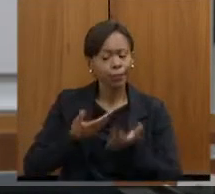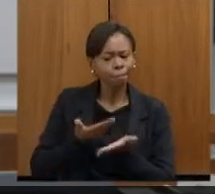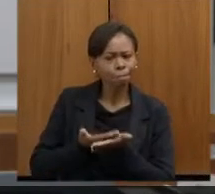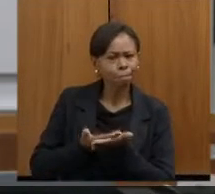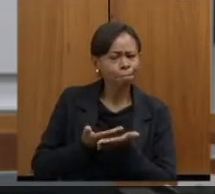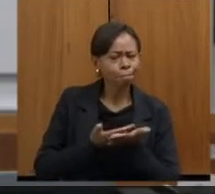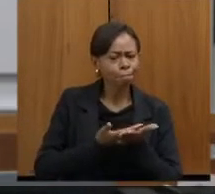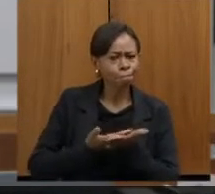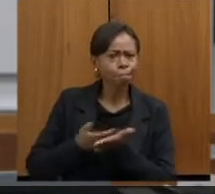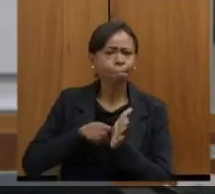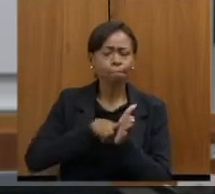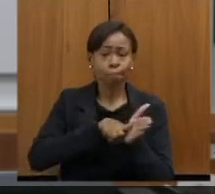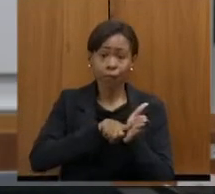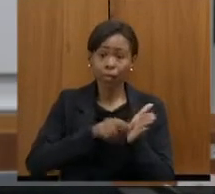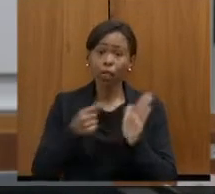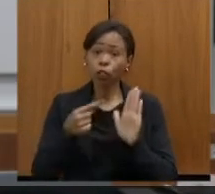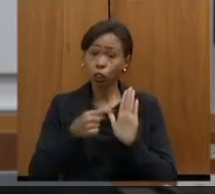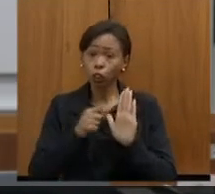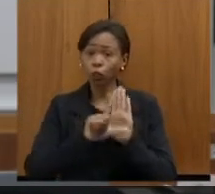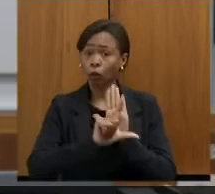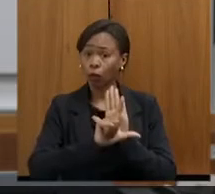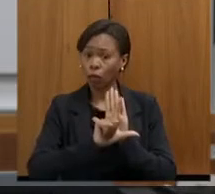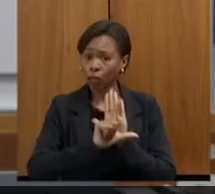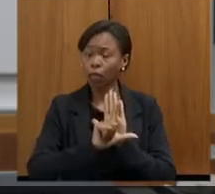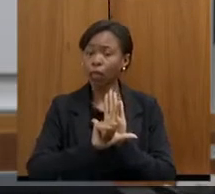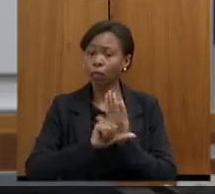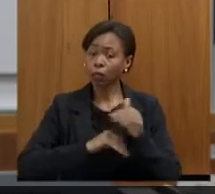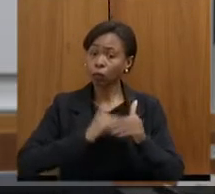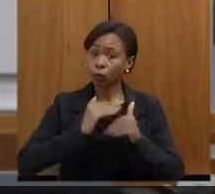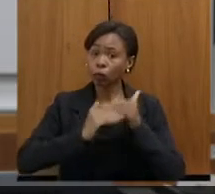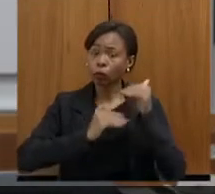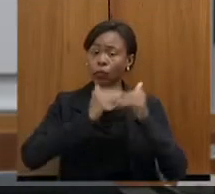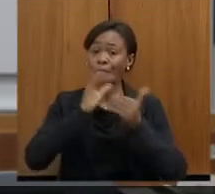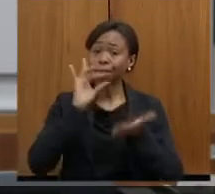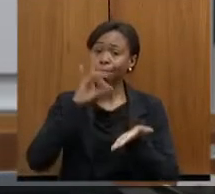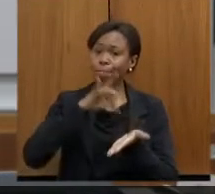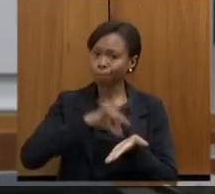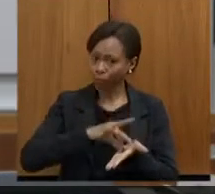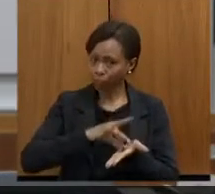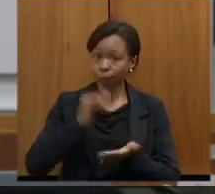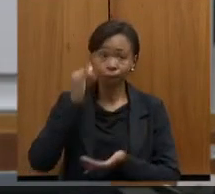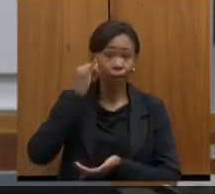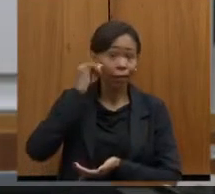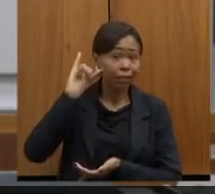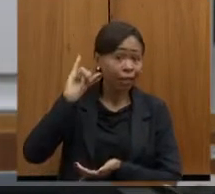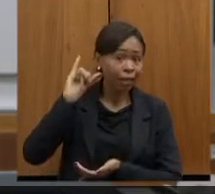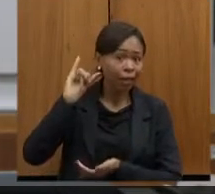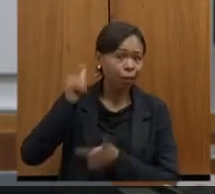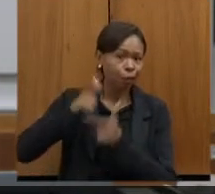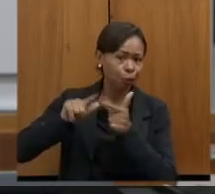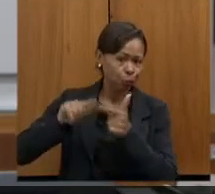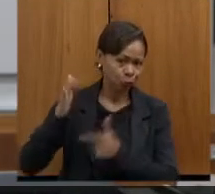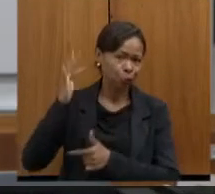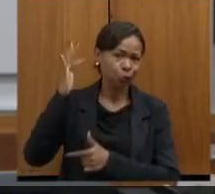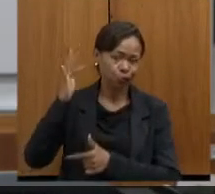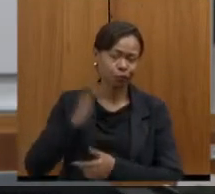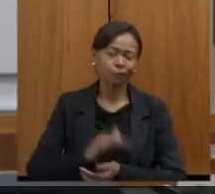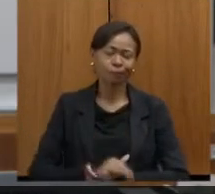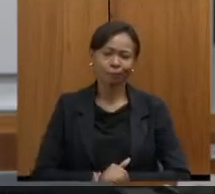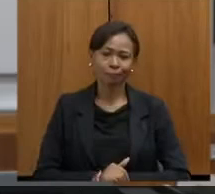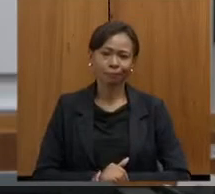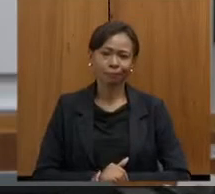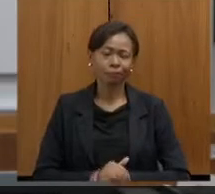um processo concreto para que a gente não tenha problemas depois. presença. Então,